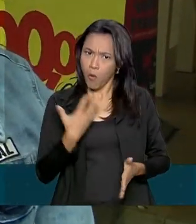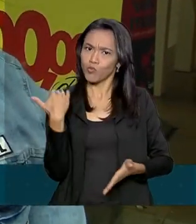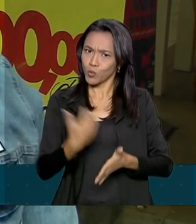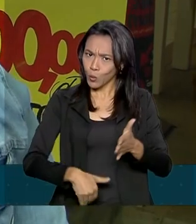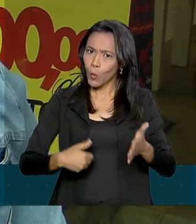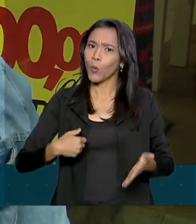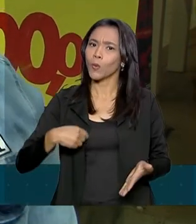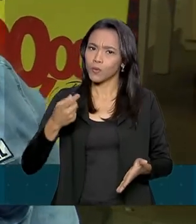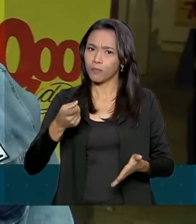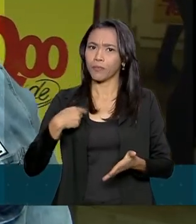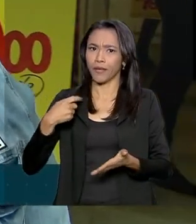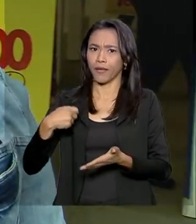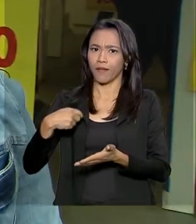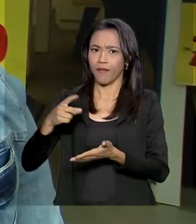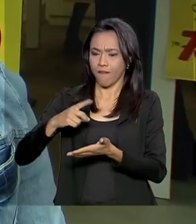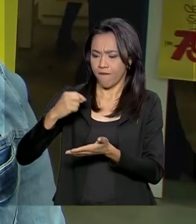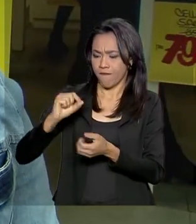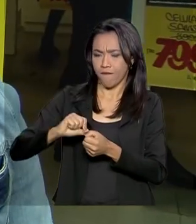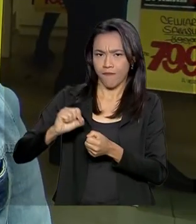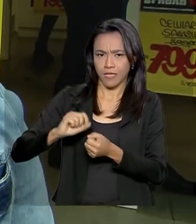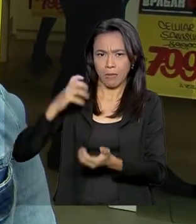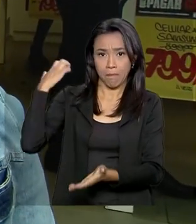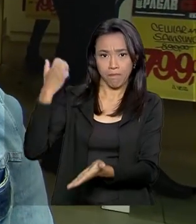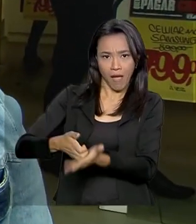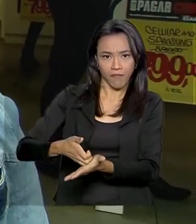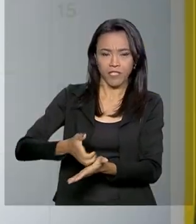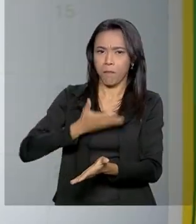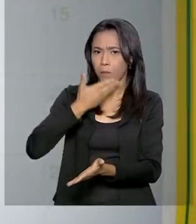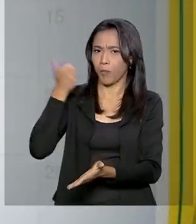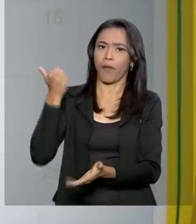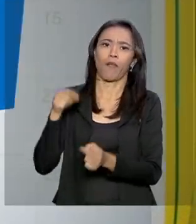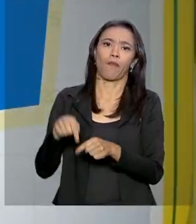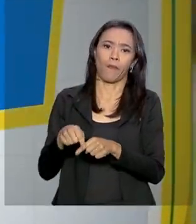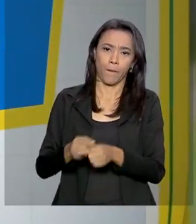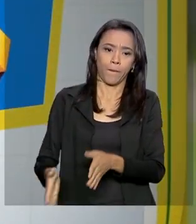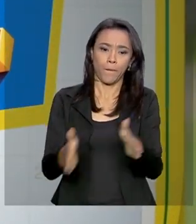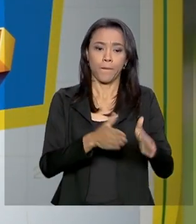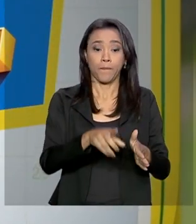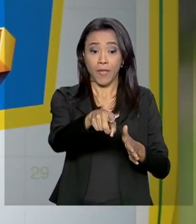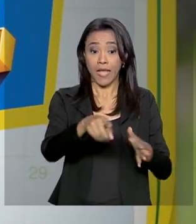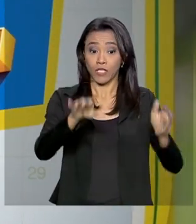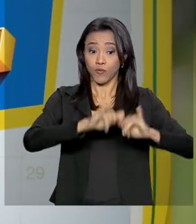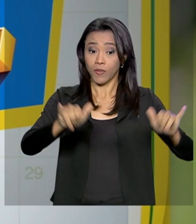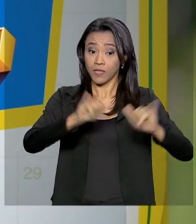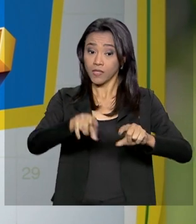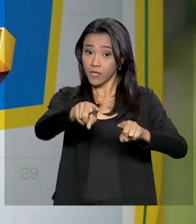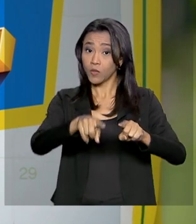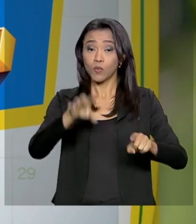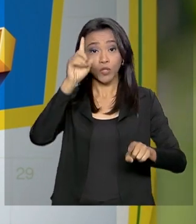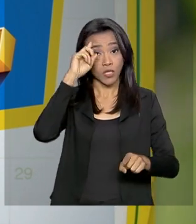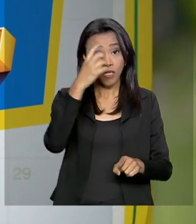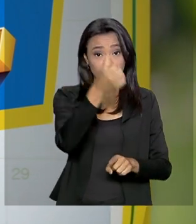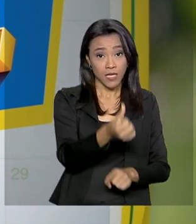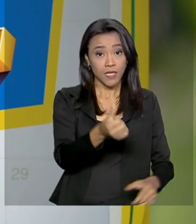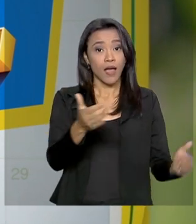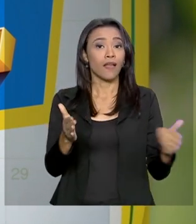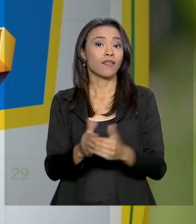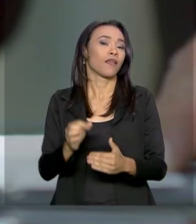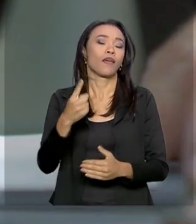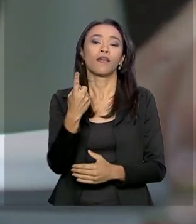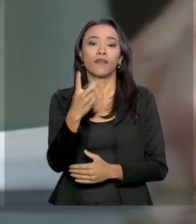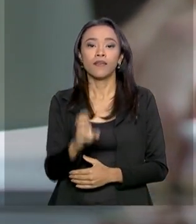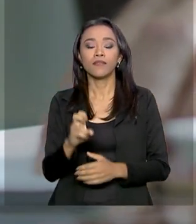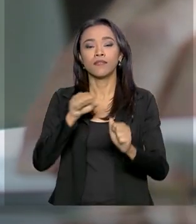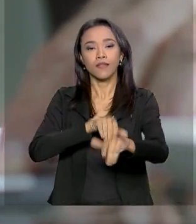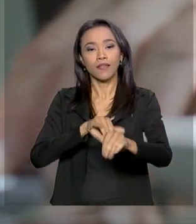compra, porque faz o boleto, paga a vista e a vista é bem melhor comprar a vista. Oficialmente, a campanha vai do dia 6 ao dia 15 de setembro,